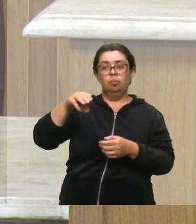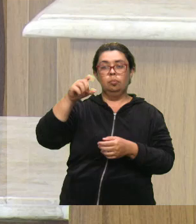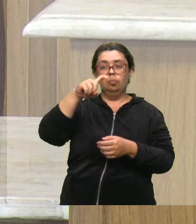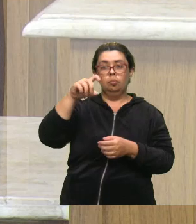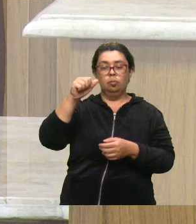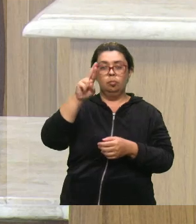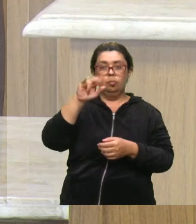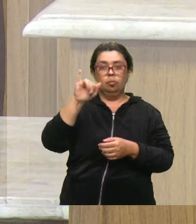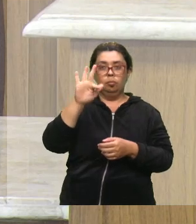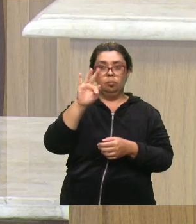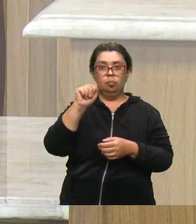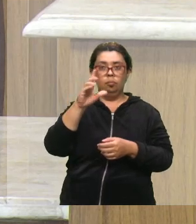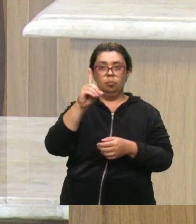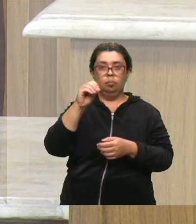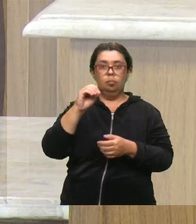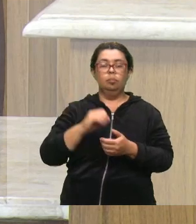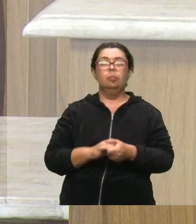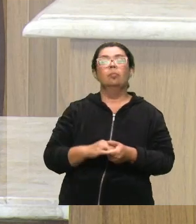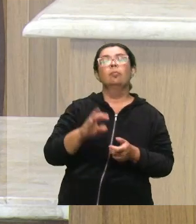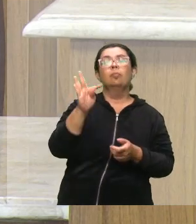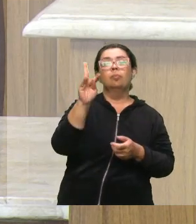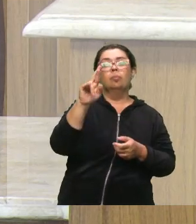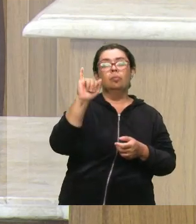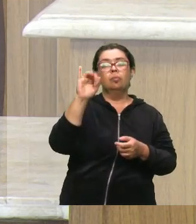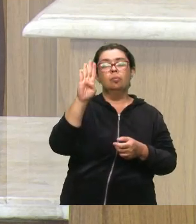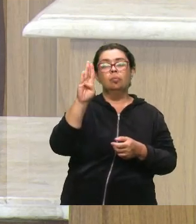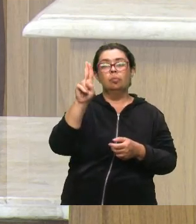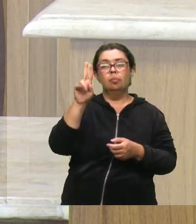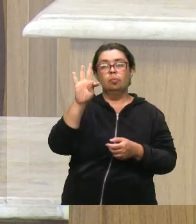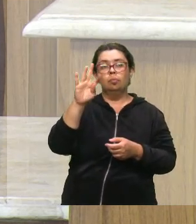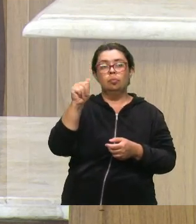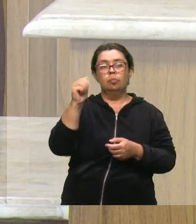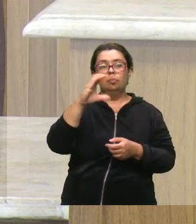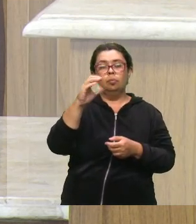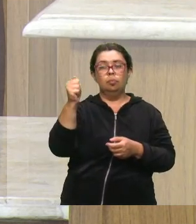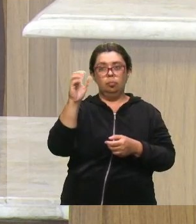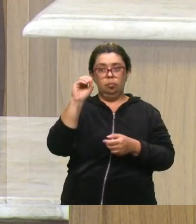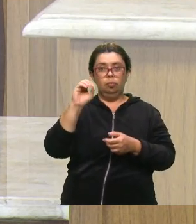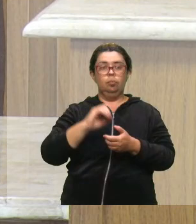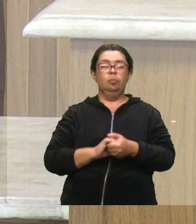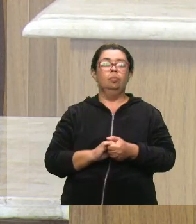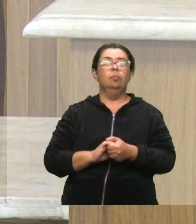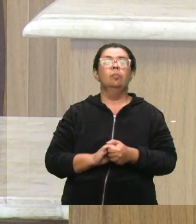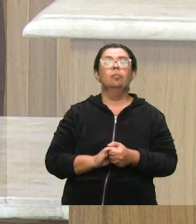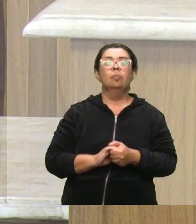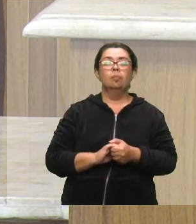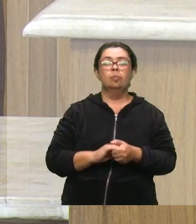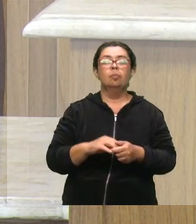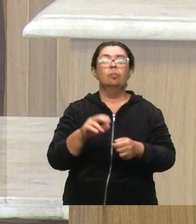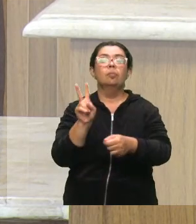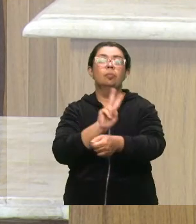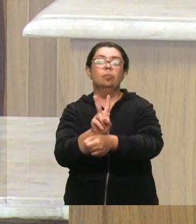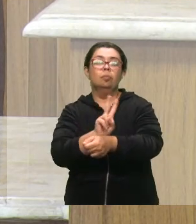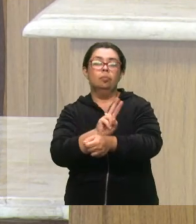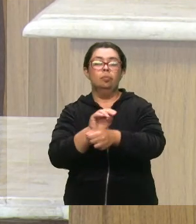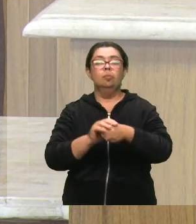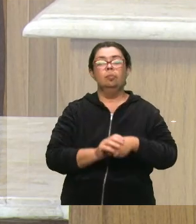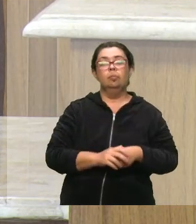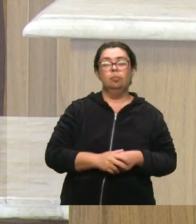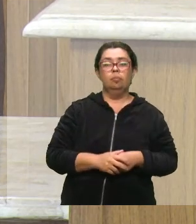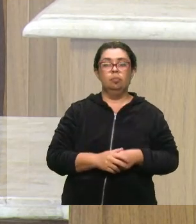patrimônio, departamento de tributação e cadastro, divisão de cadastro imobiliário, fiscalização e tributação e